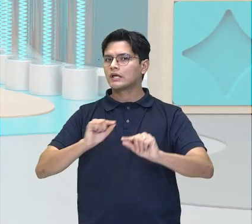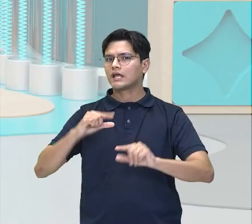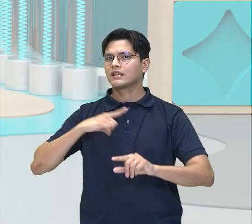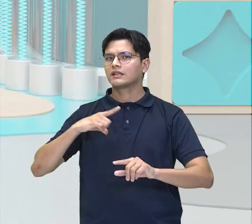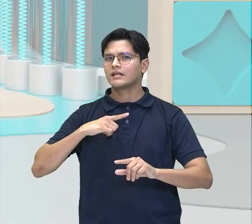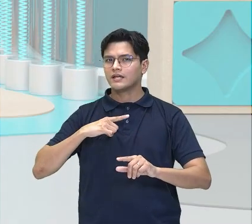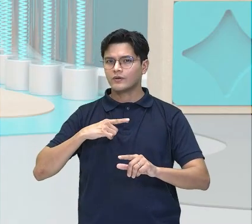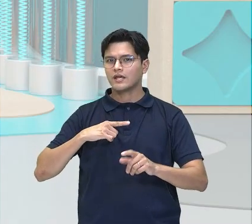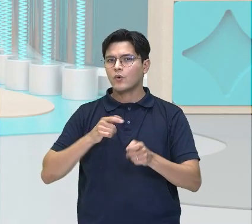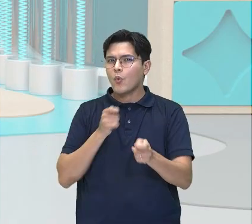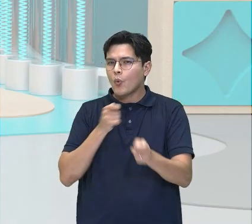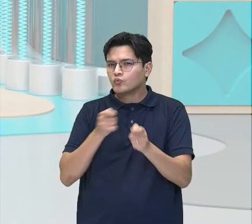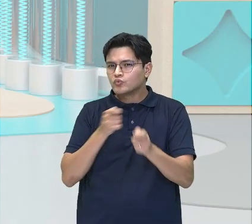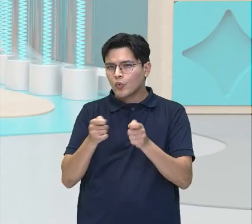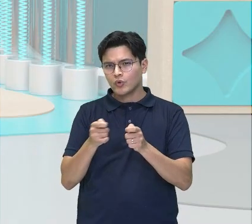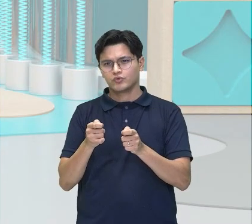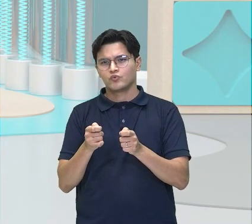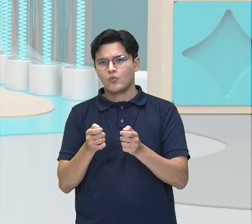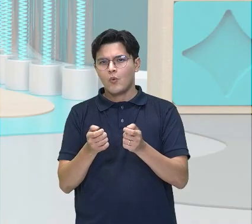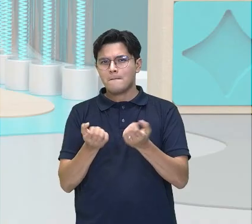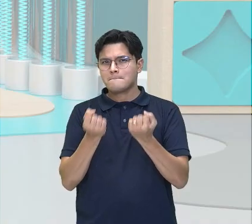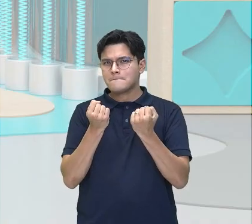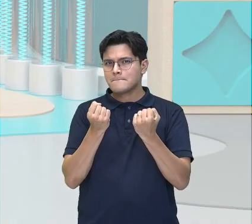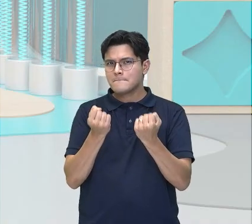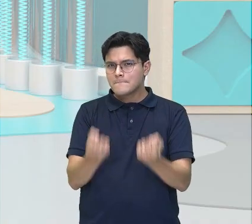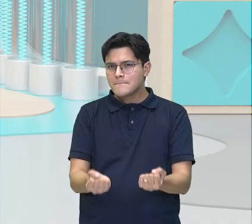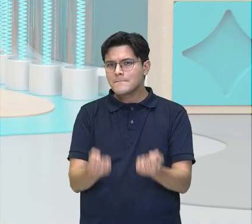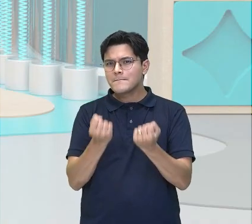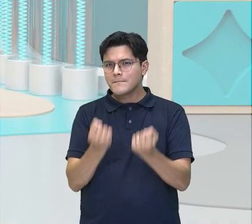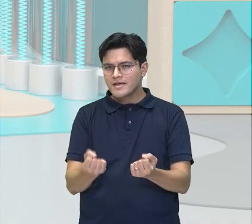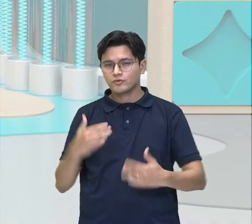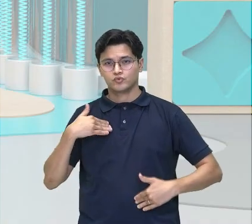tentam dizer, né, que o teu padrão corporal, que você